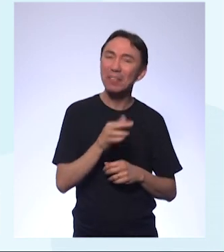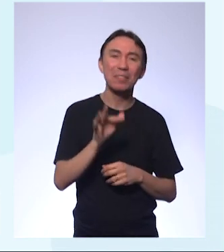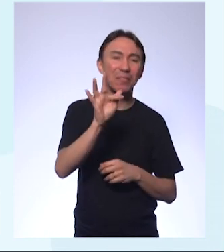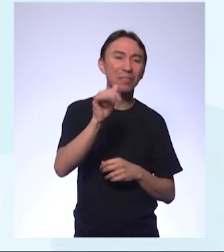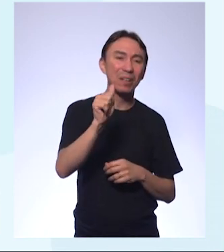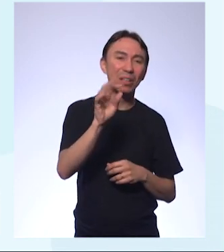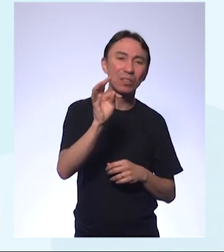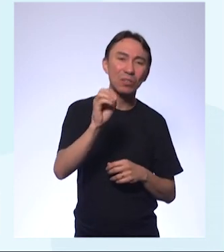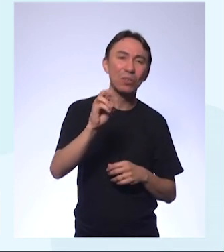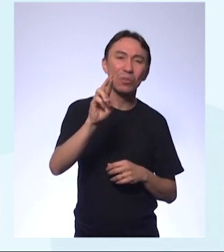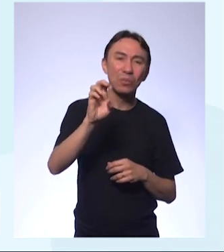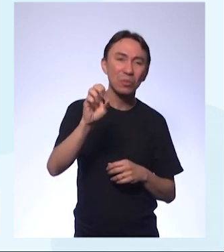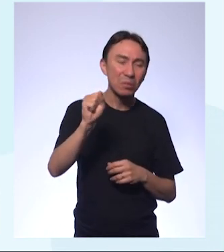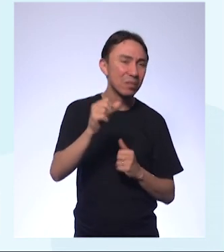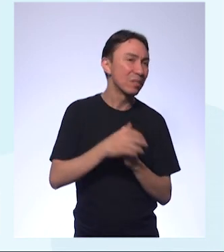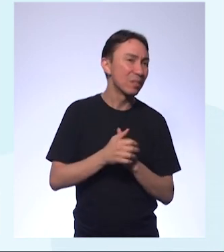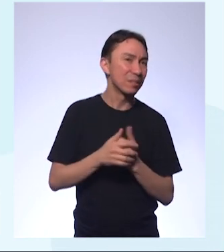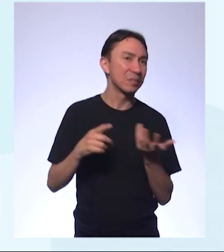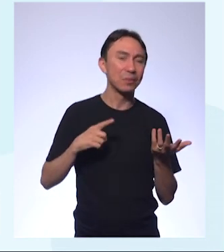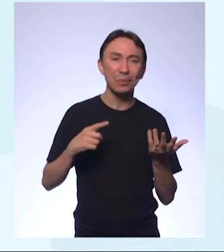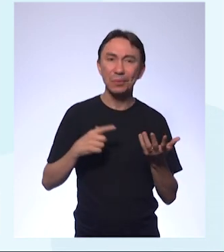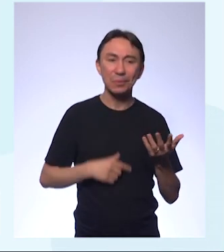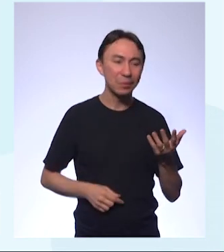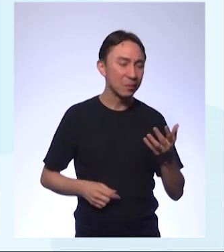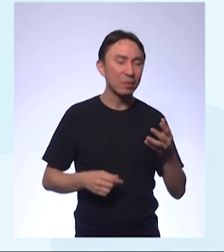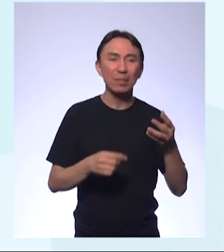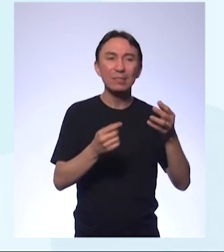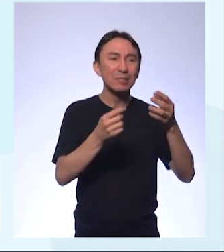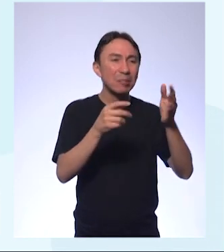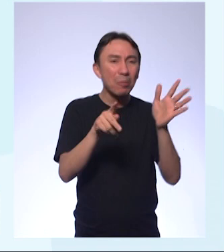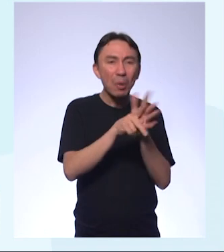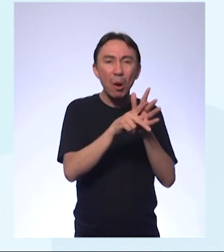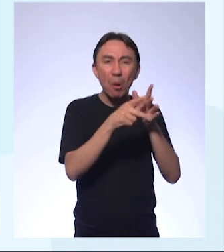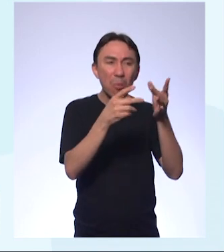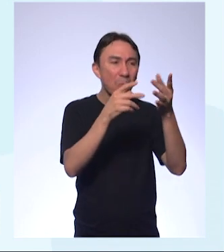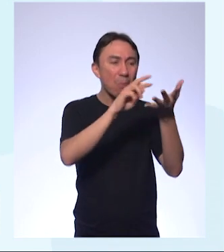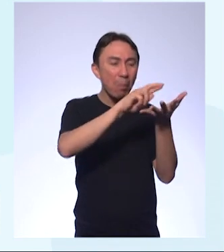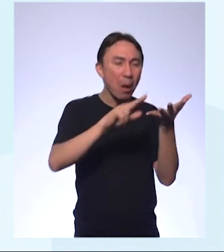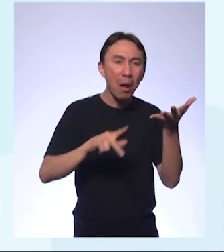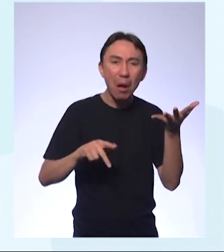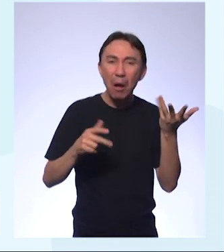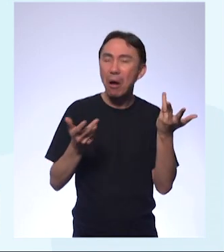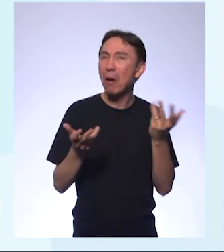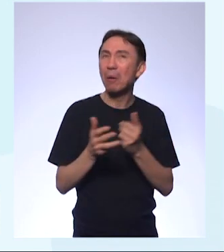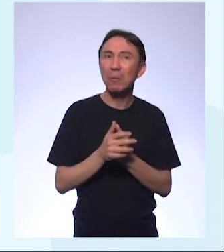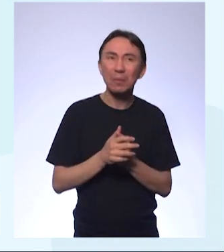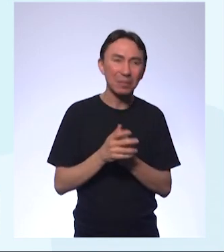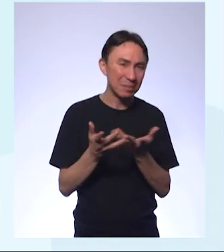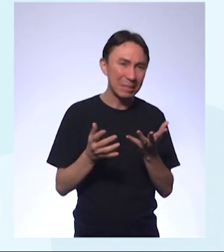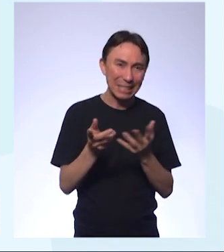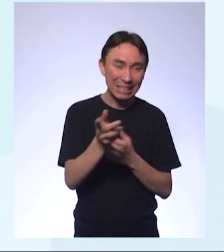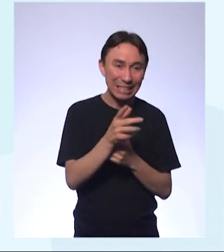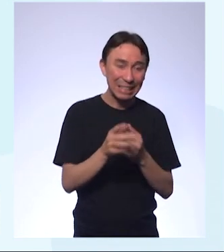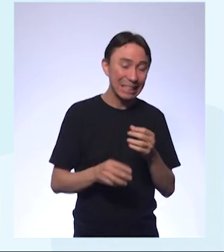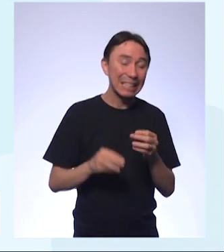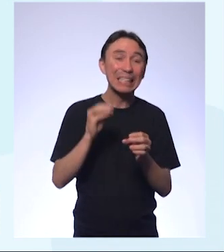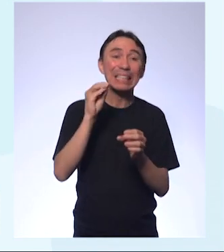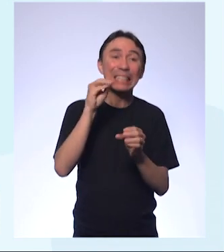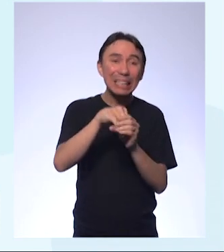sobre características, mas a gente não tem definido o que é cada uma dessas coisas na